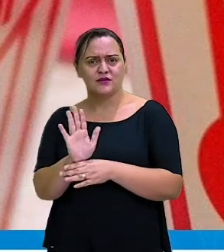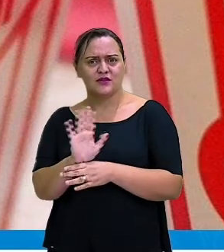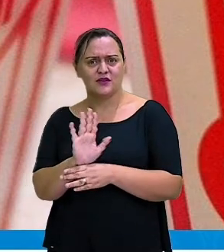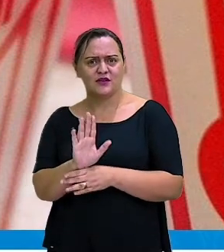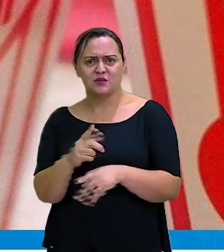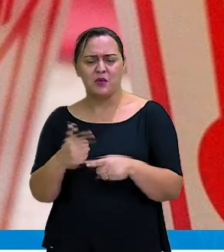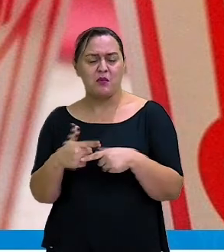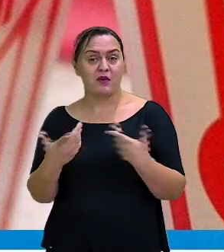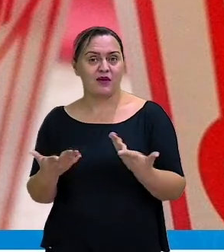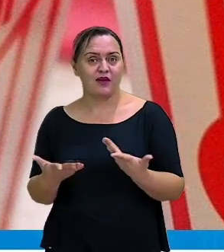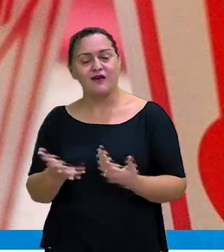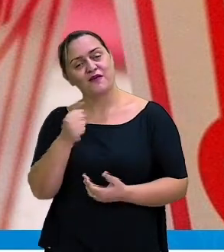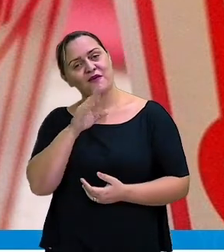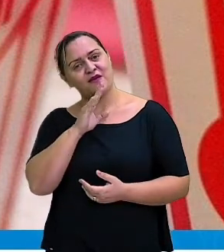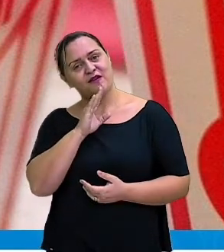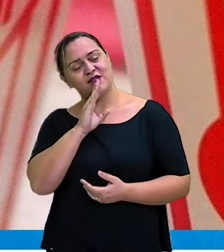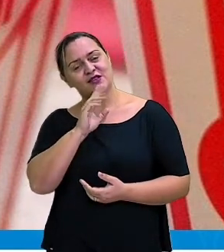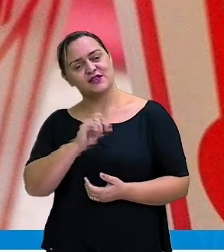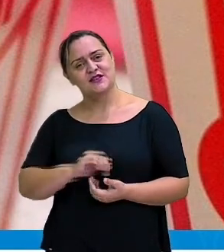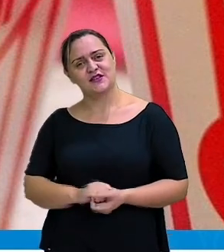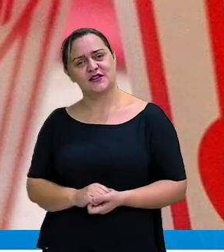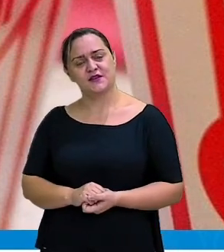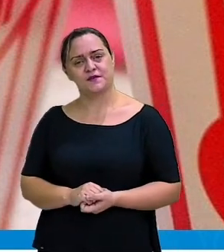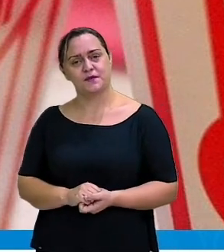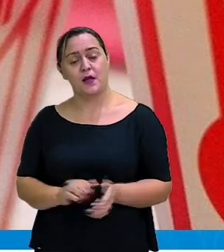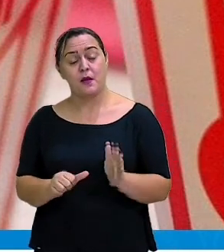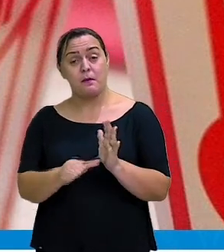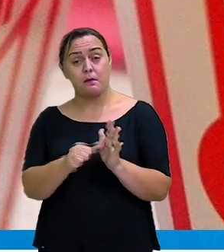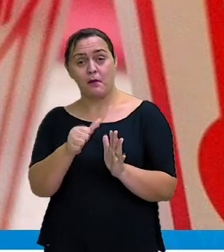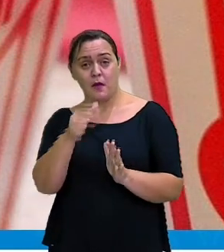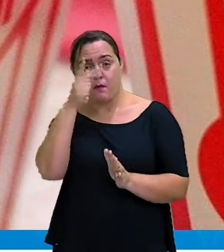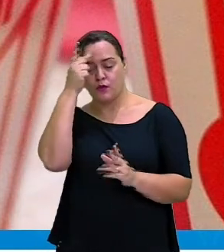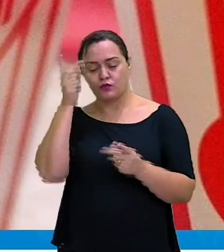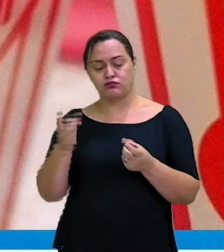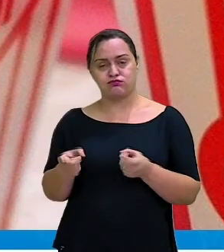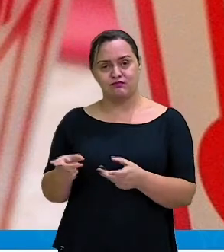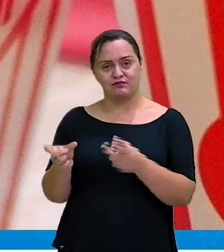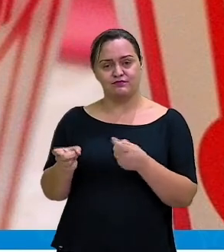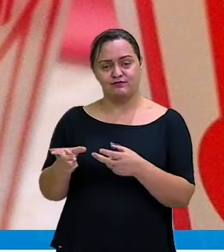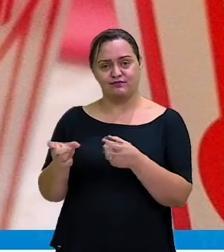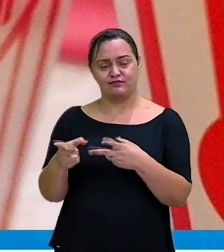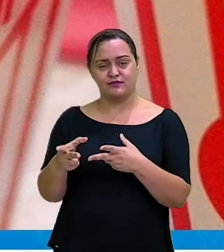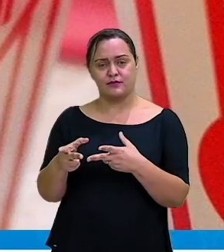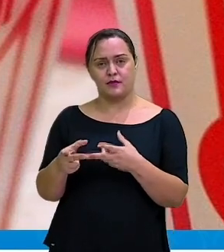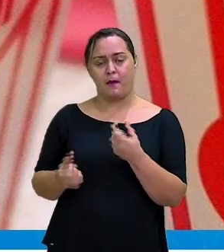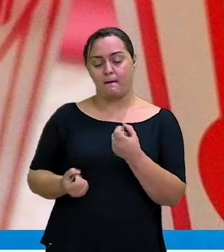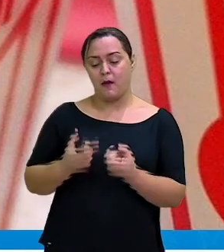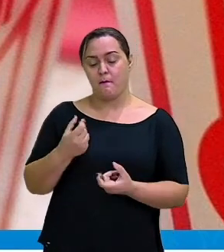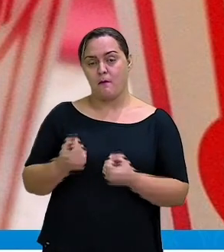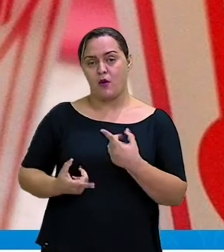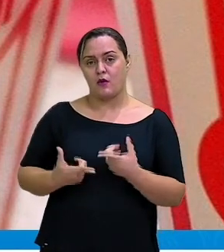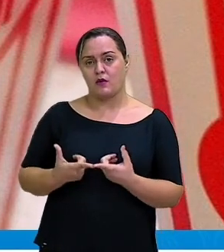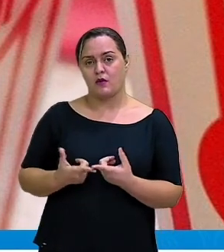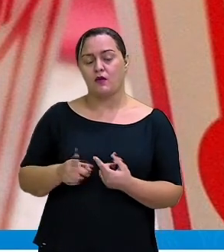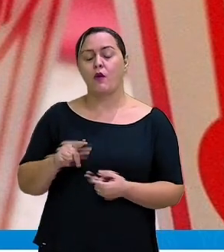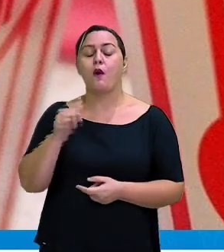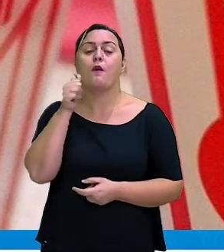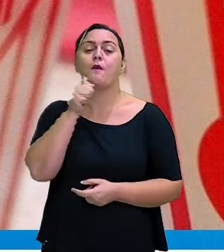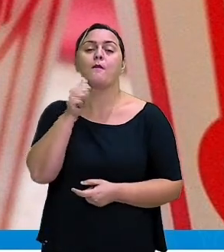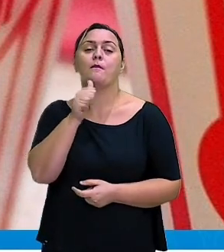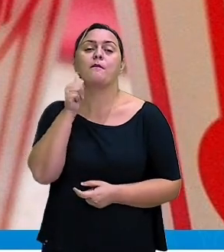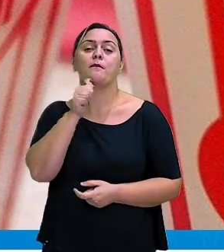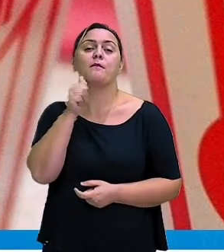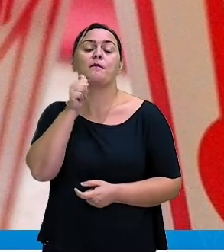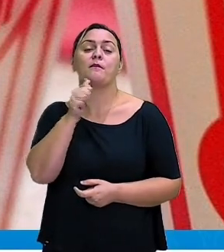conhecer juntos essa história? Então, os primeiros vendedores de pipoca no cinema foi uma mulher. Uma das primeiras pessoas